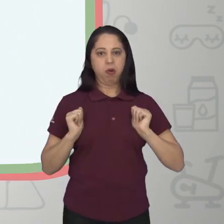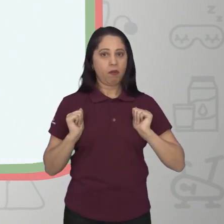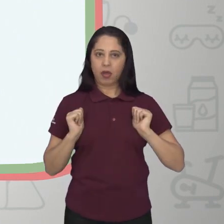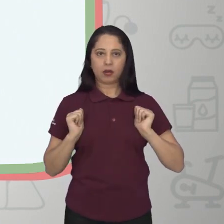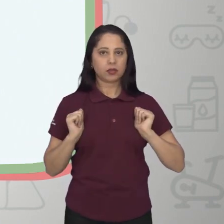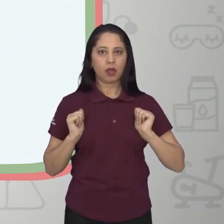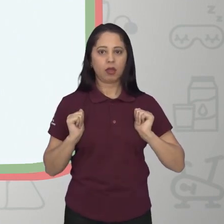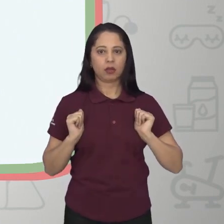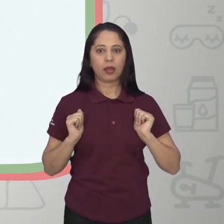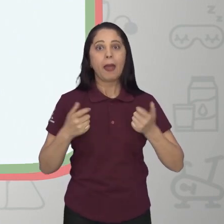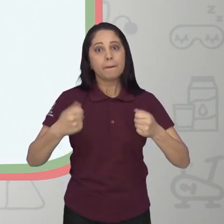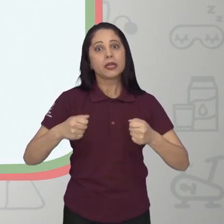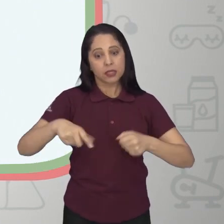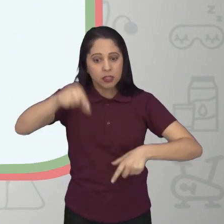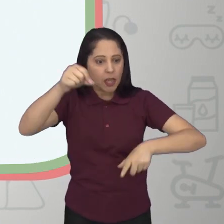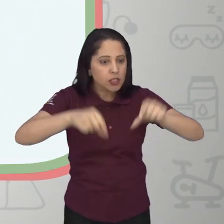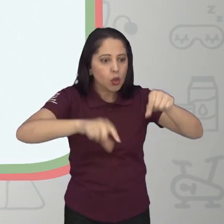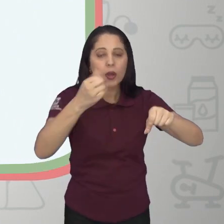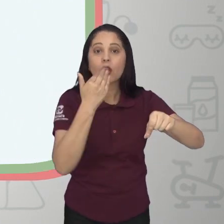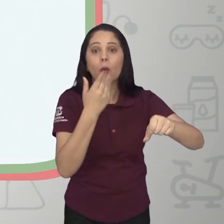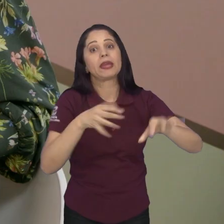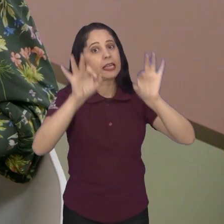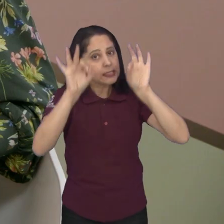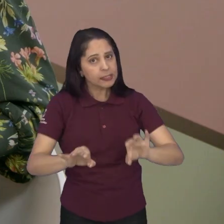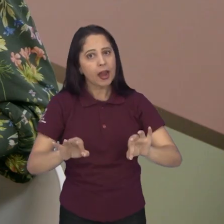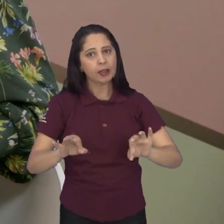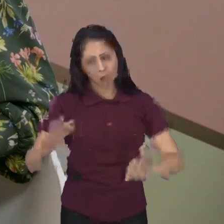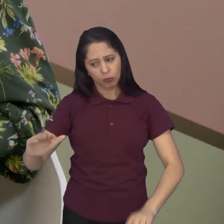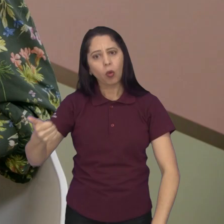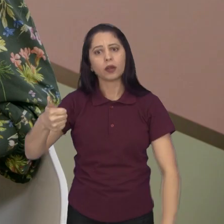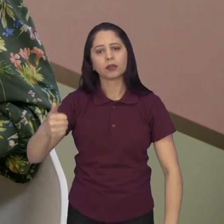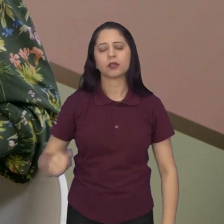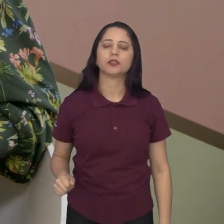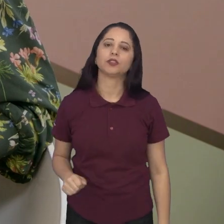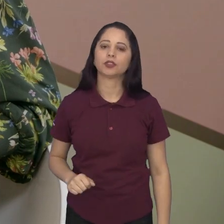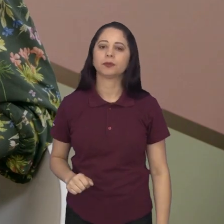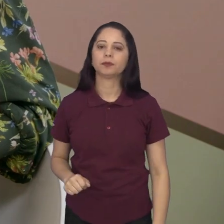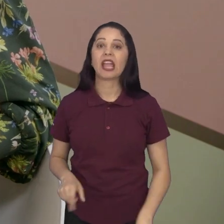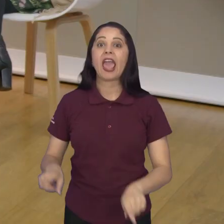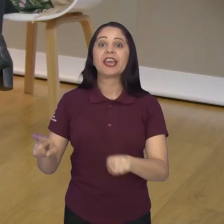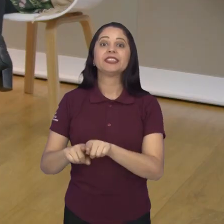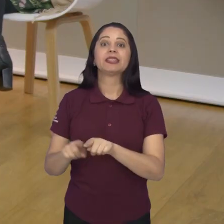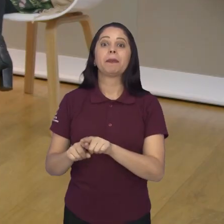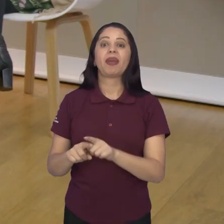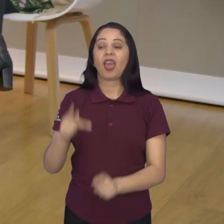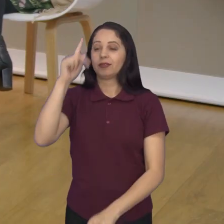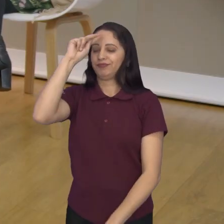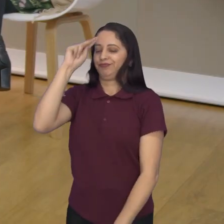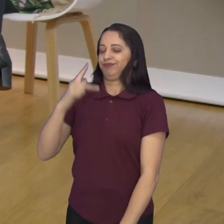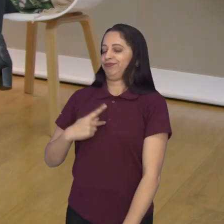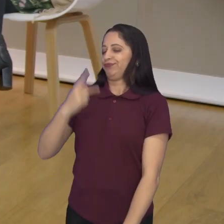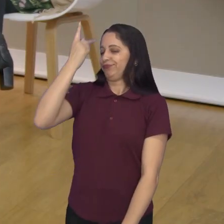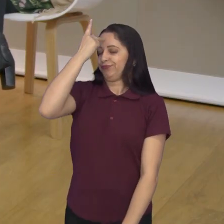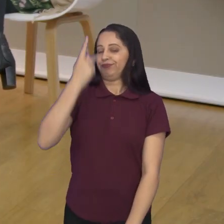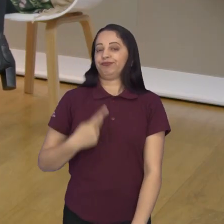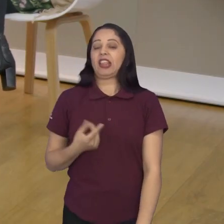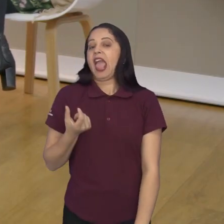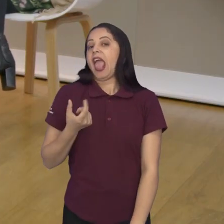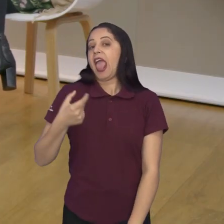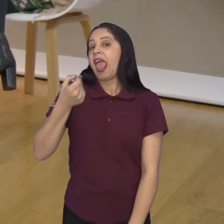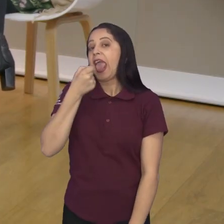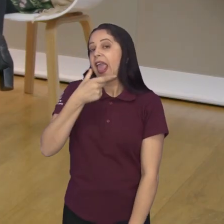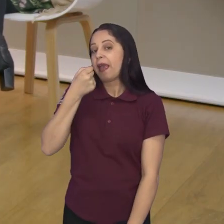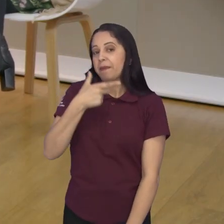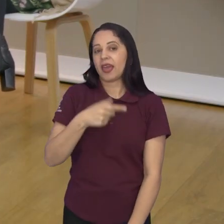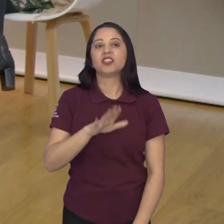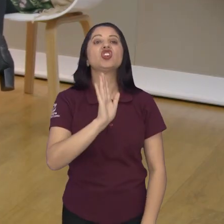de calorias de jeito nenhum e tem que escolher os alimentos que come. Tem que ter qualidade no que consome. Sim. Automedicação. Nossa, agora vem aquela questão